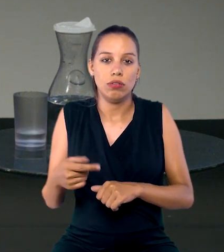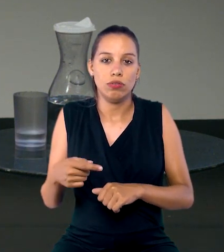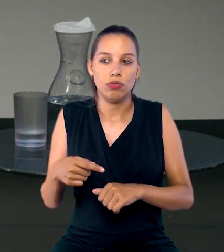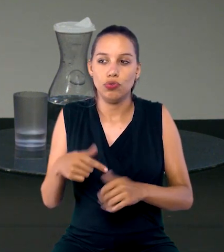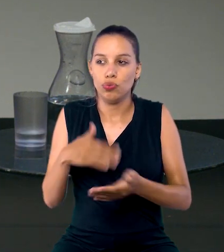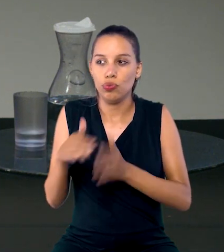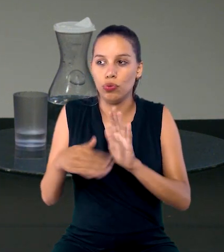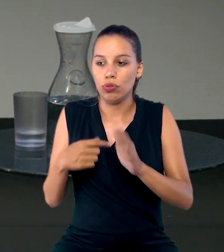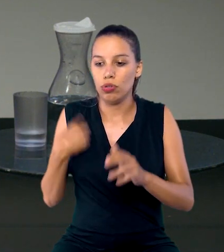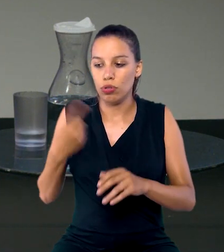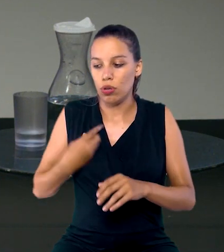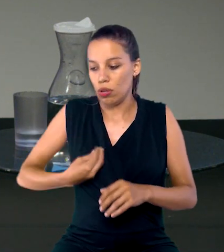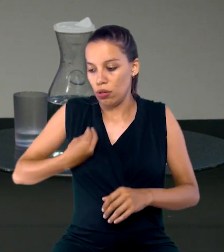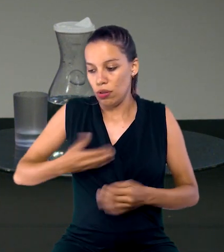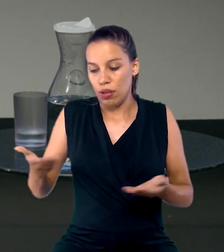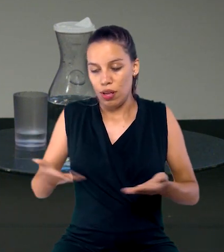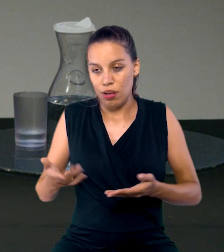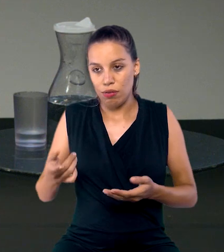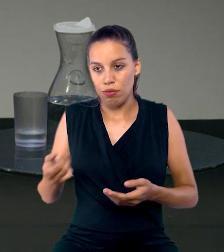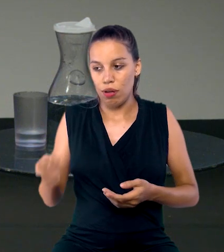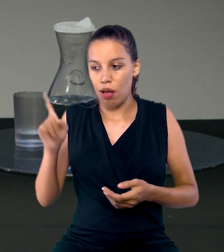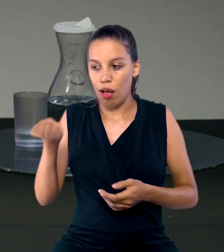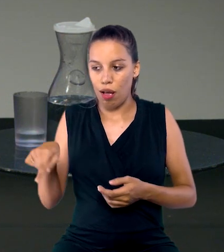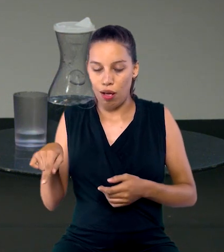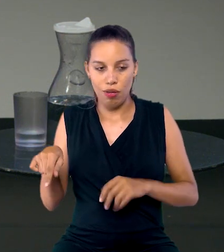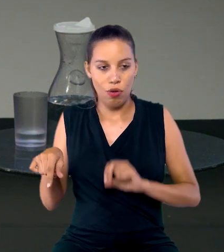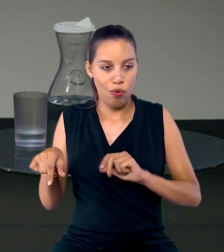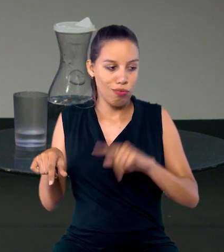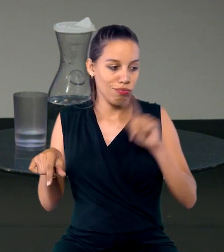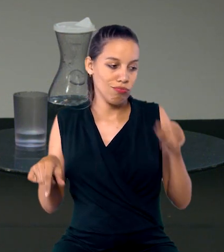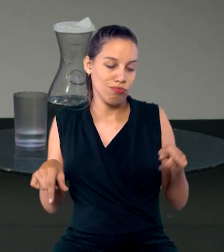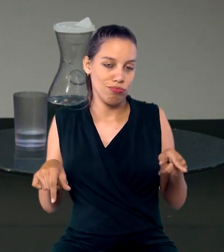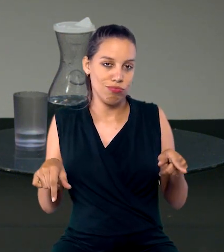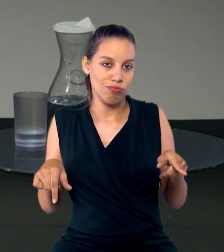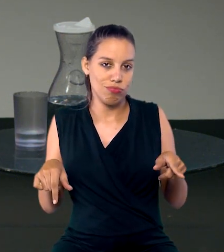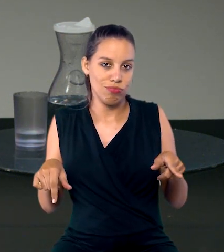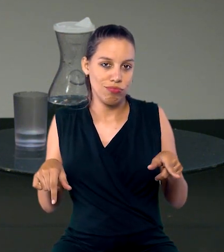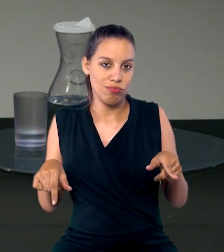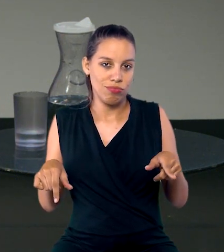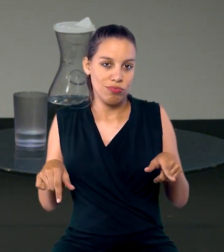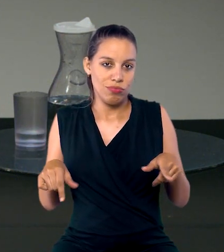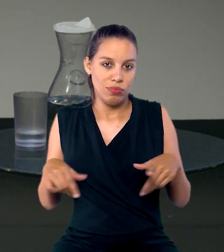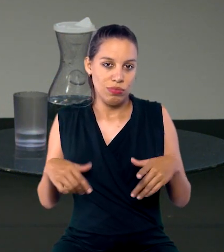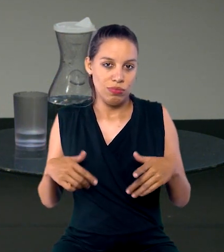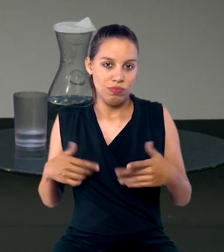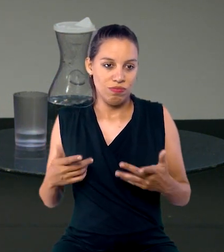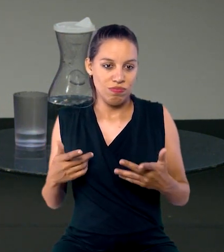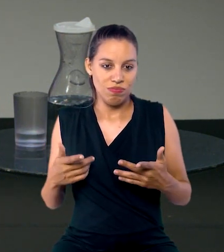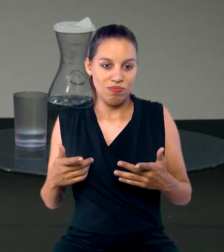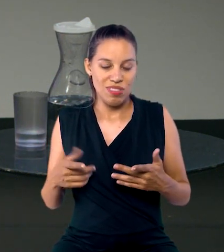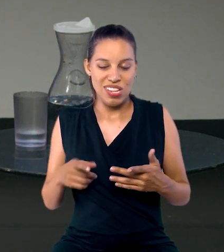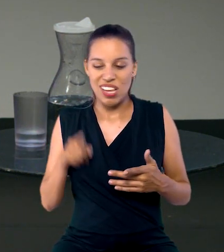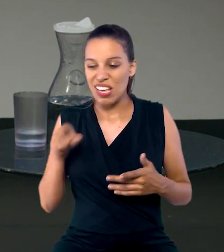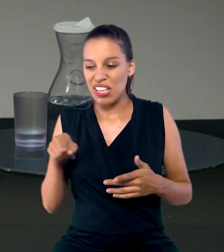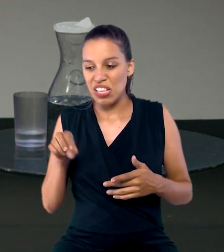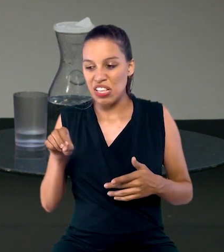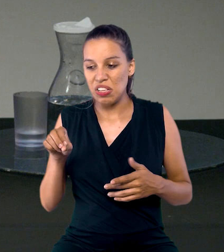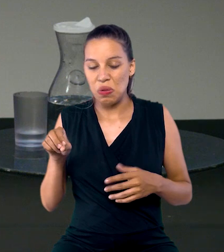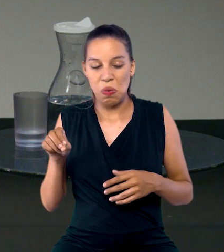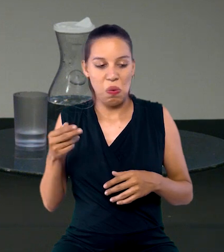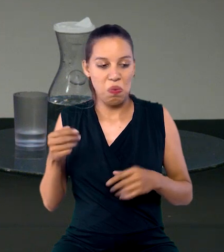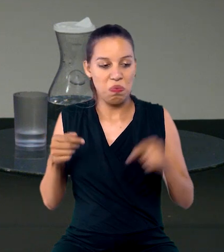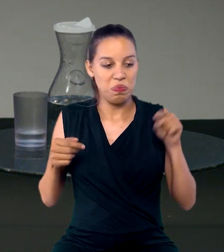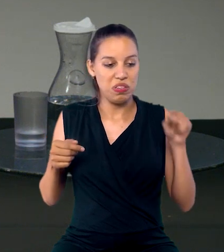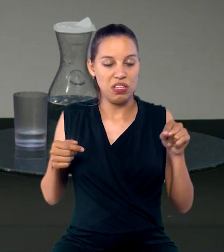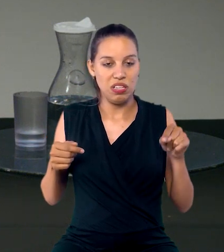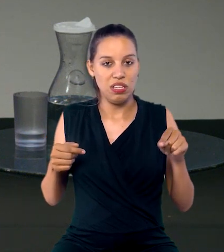binarismo. De que é isso ou é aquilo. E no isso ou no aquilo